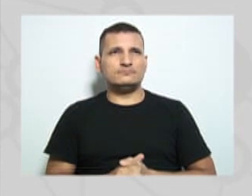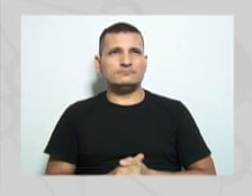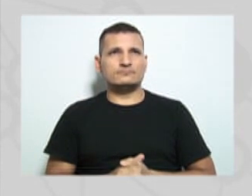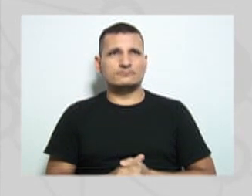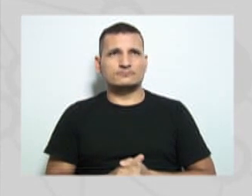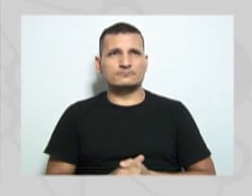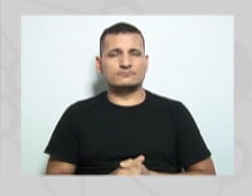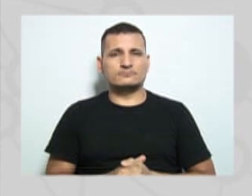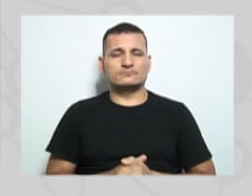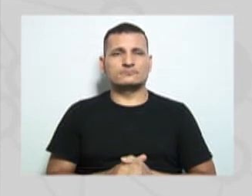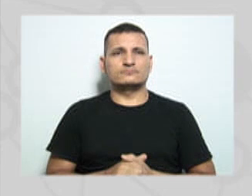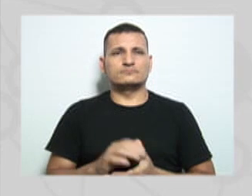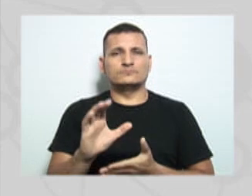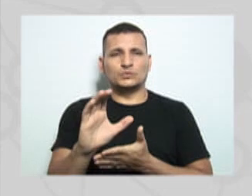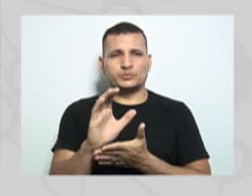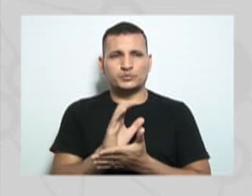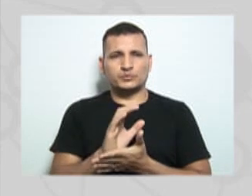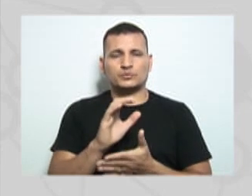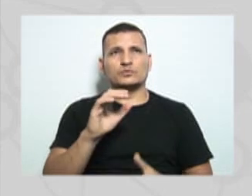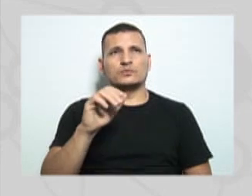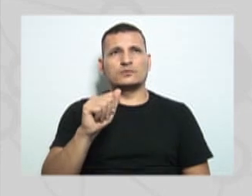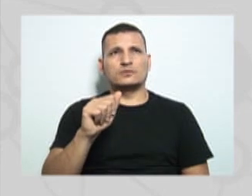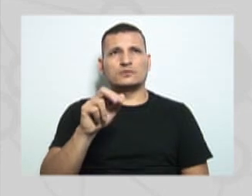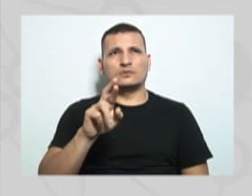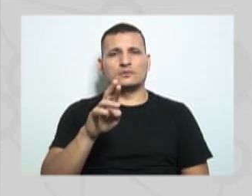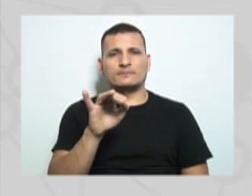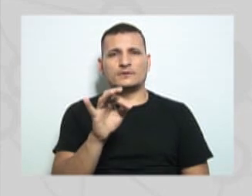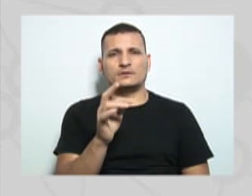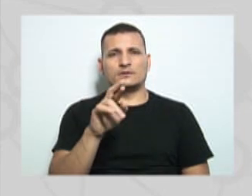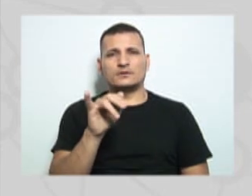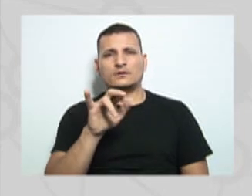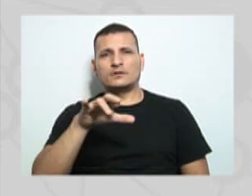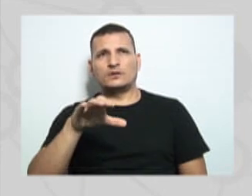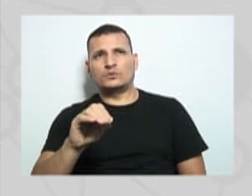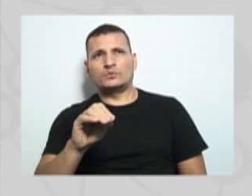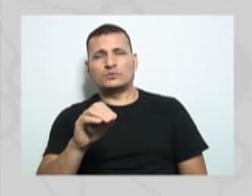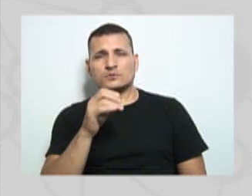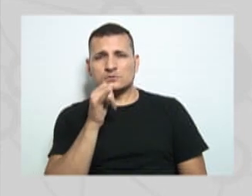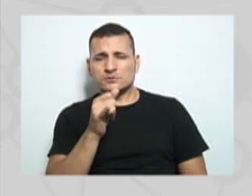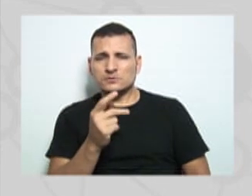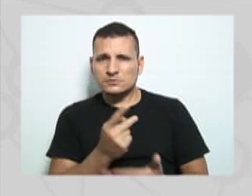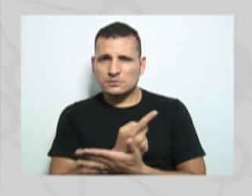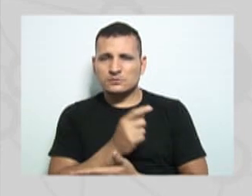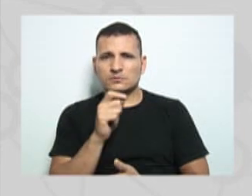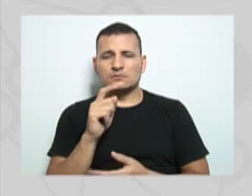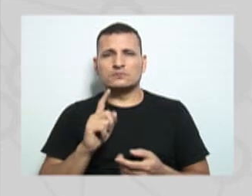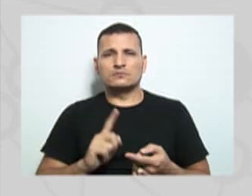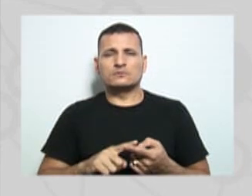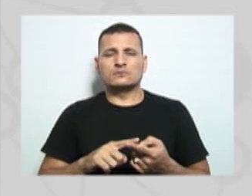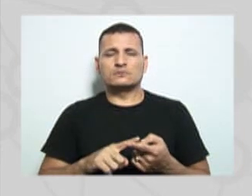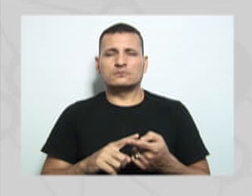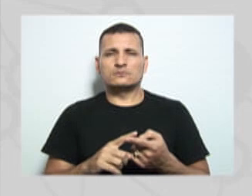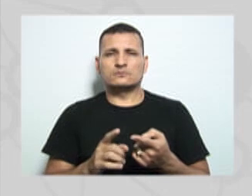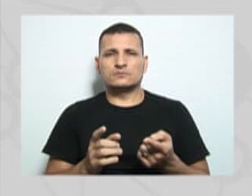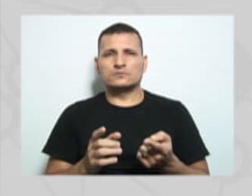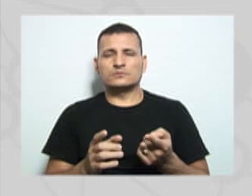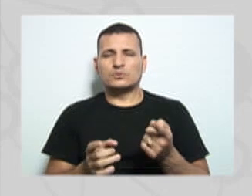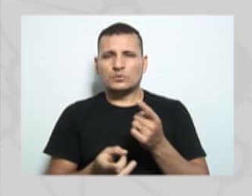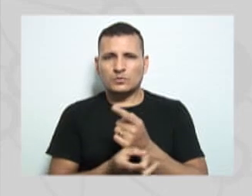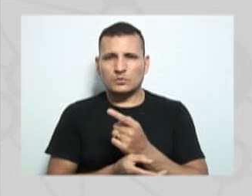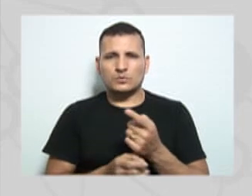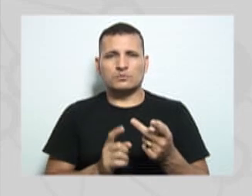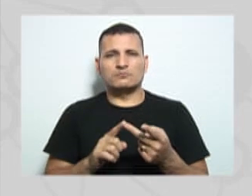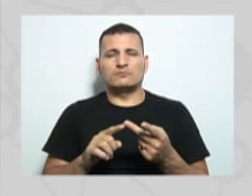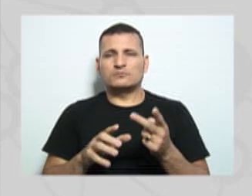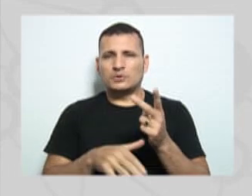O lucro arbitrário ocorrerá nas seguintes hipóteses: indícios de fraude, vícios ou erros na escrituração, de forma que a impeçam